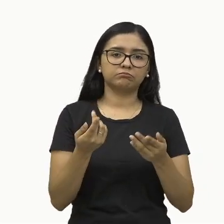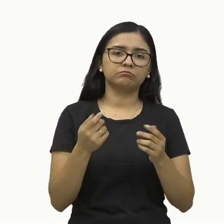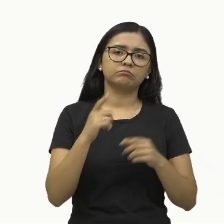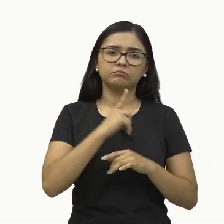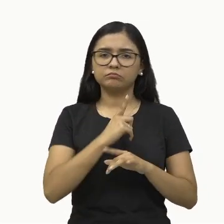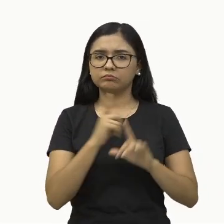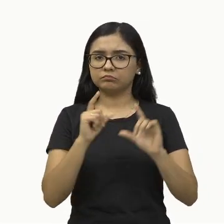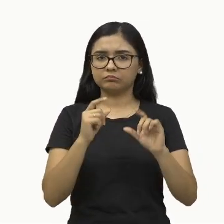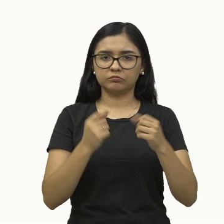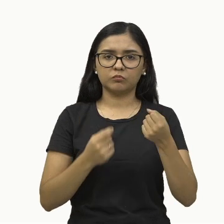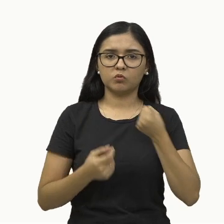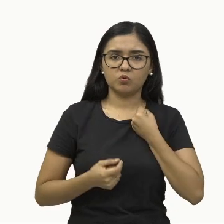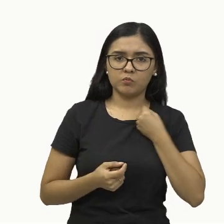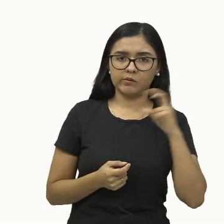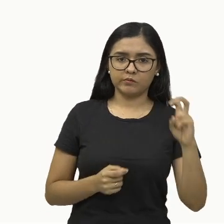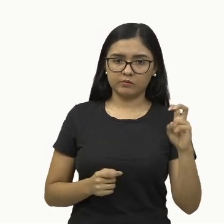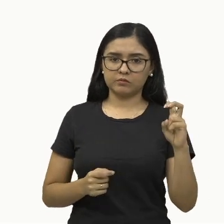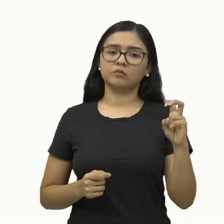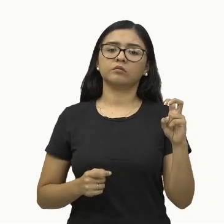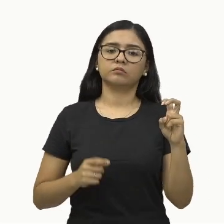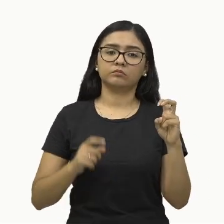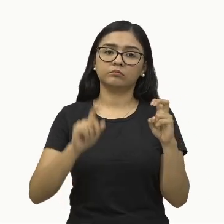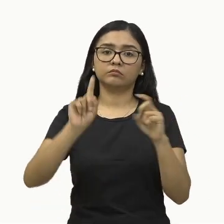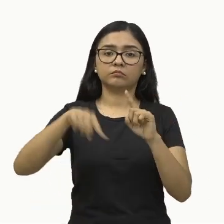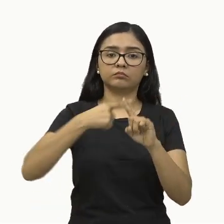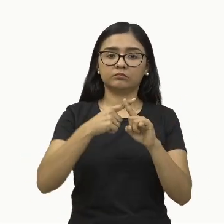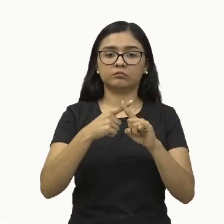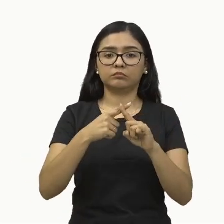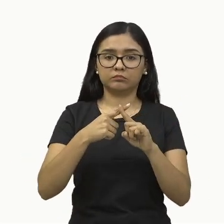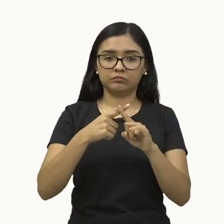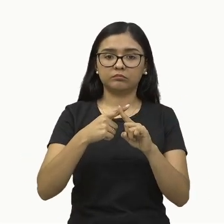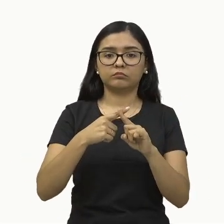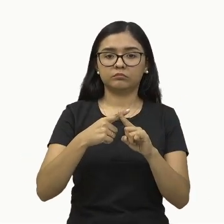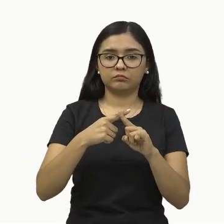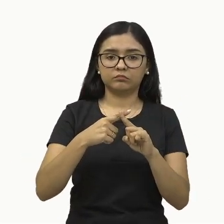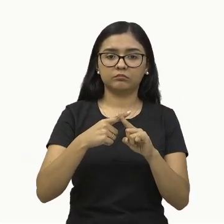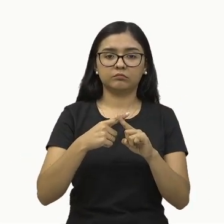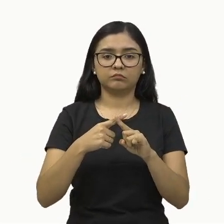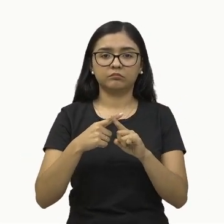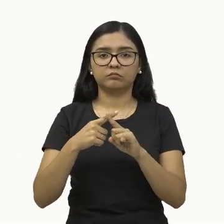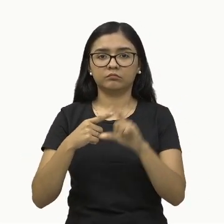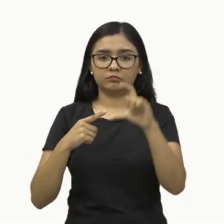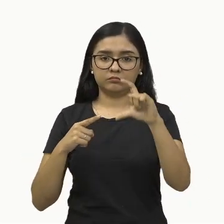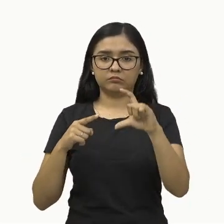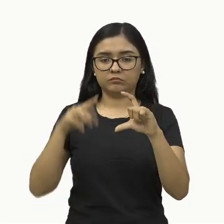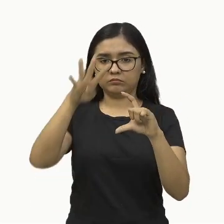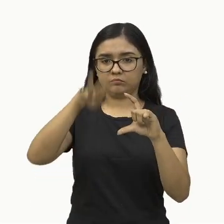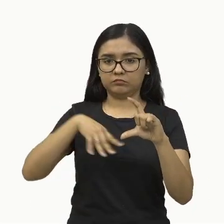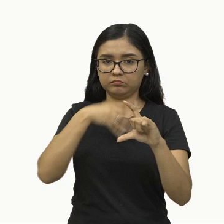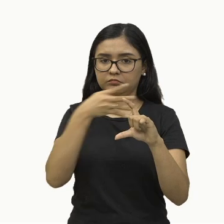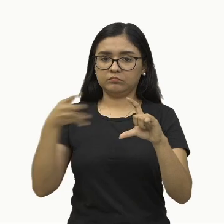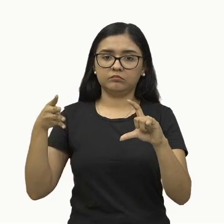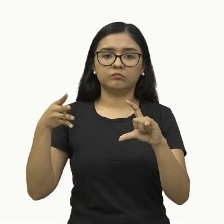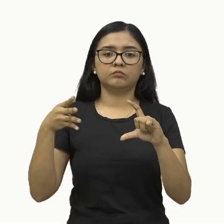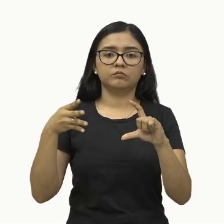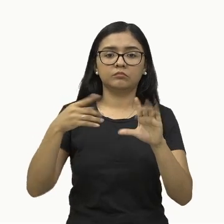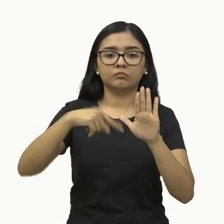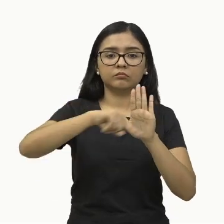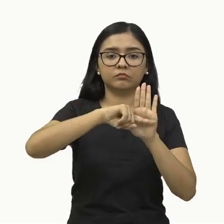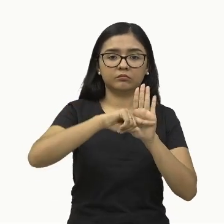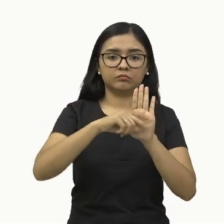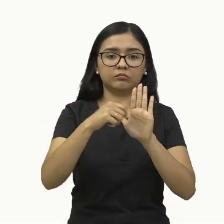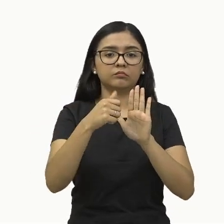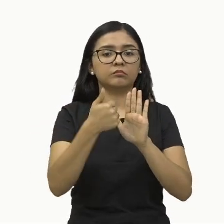número 5 e vou multiplicar com essa matriz aqui, a matriz quadrada de ordem 2, por exemplo. Menos